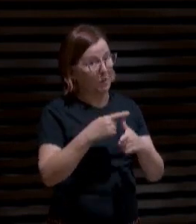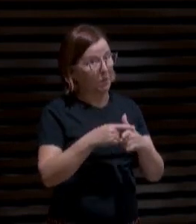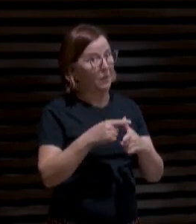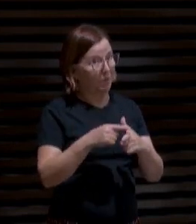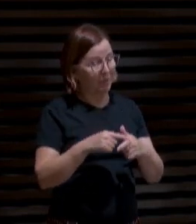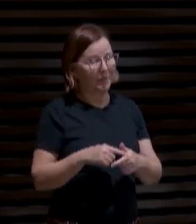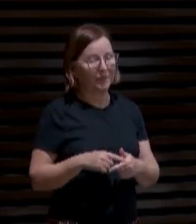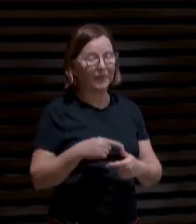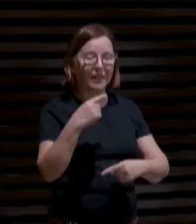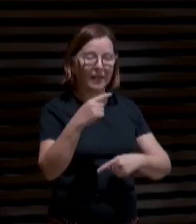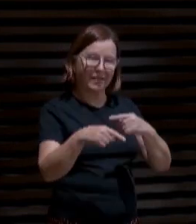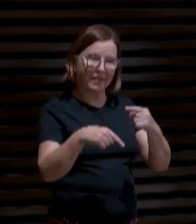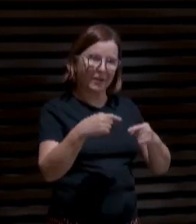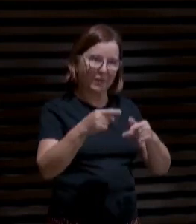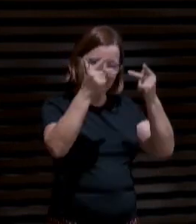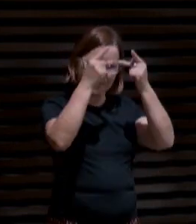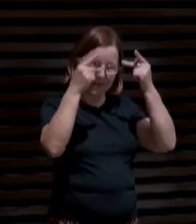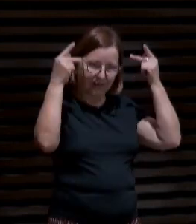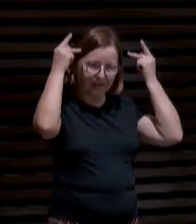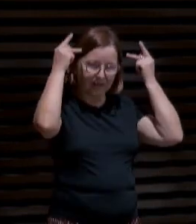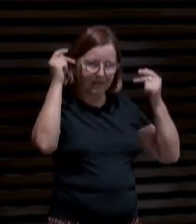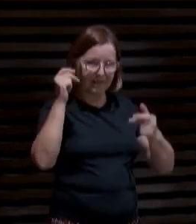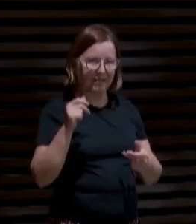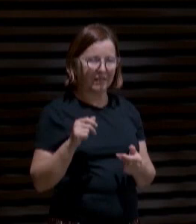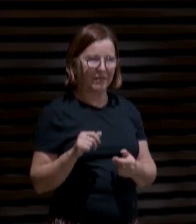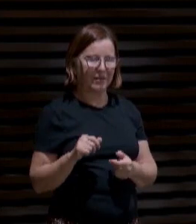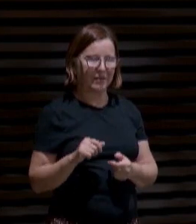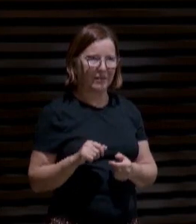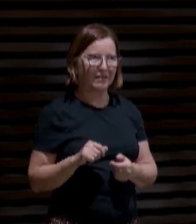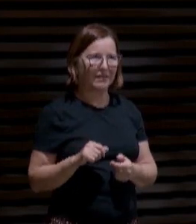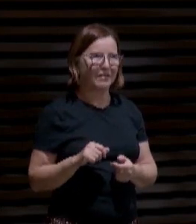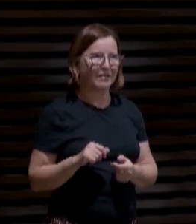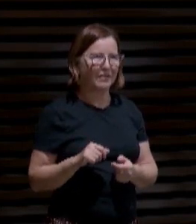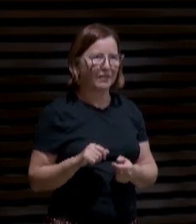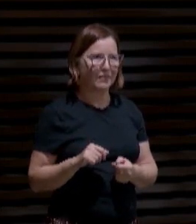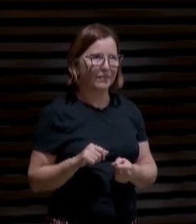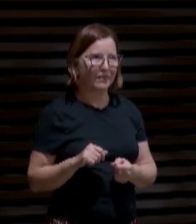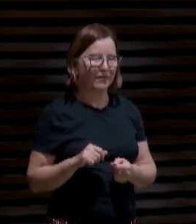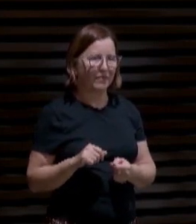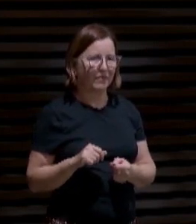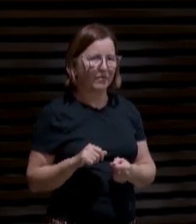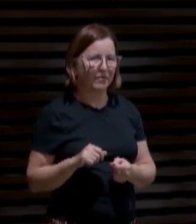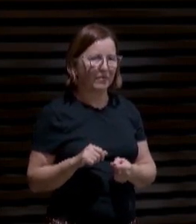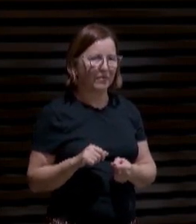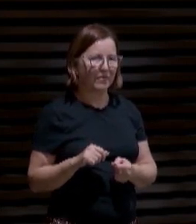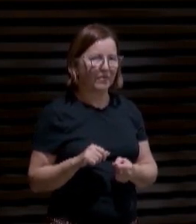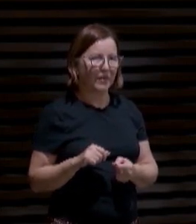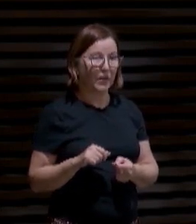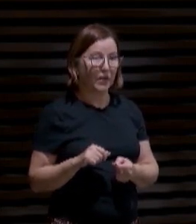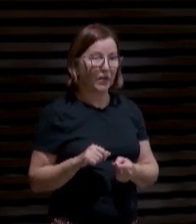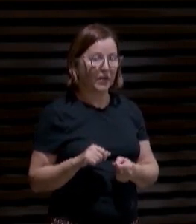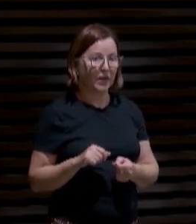tarde, ele faz uma mesma coisa colocando os escudos de Tibério dentro